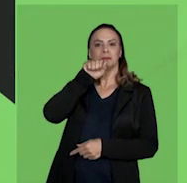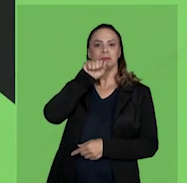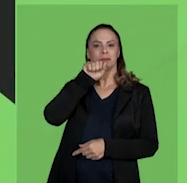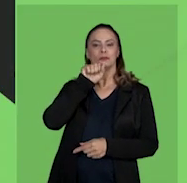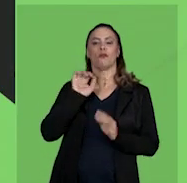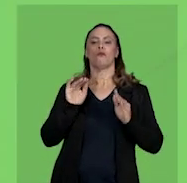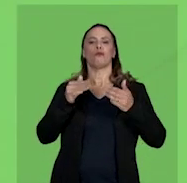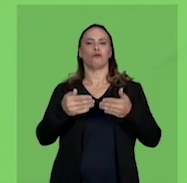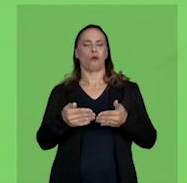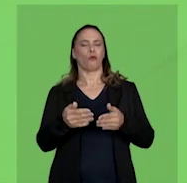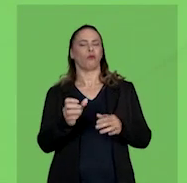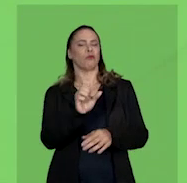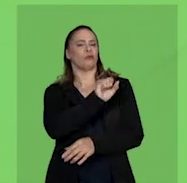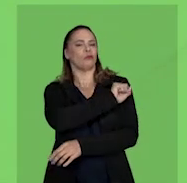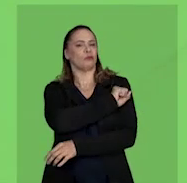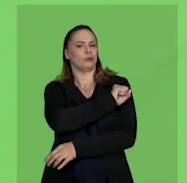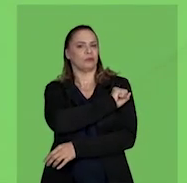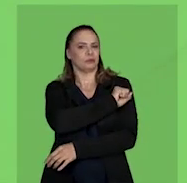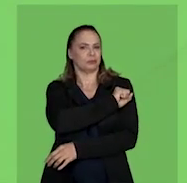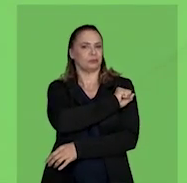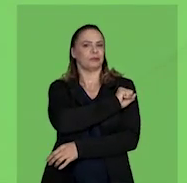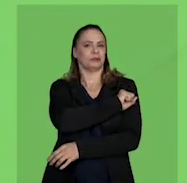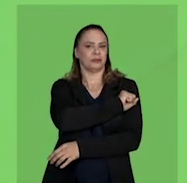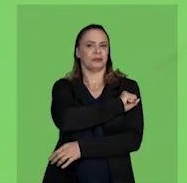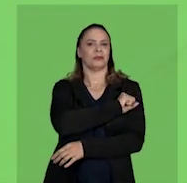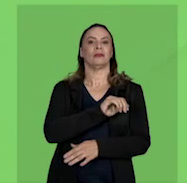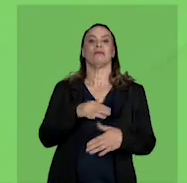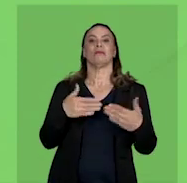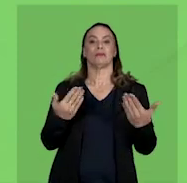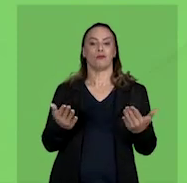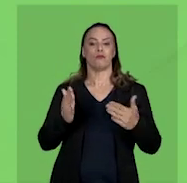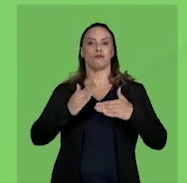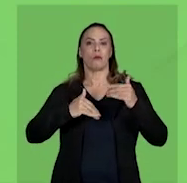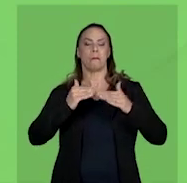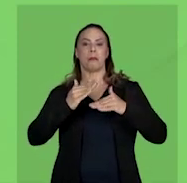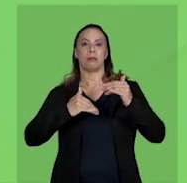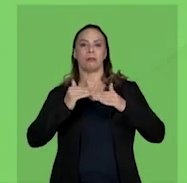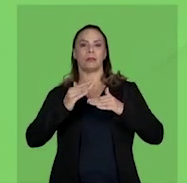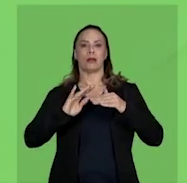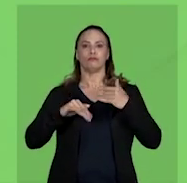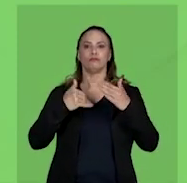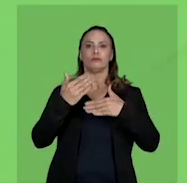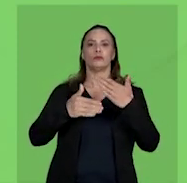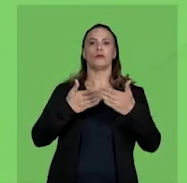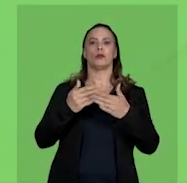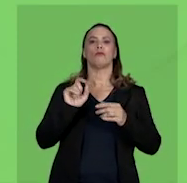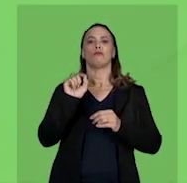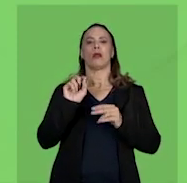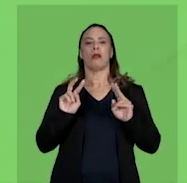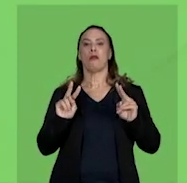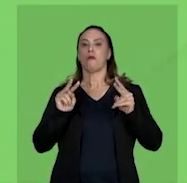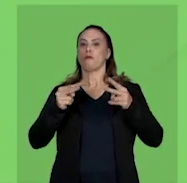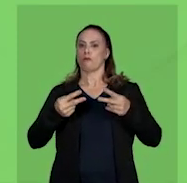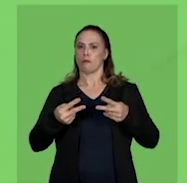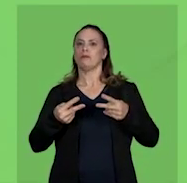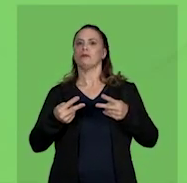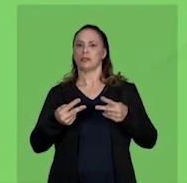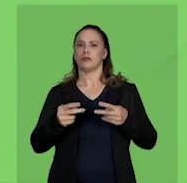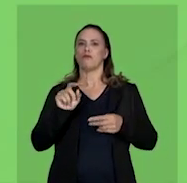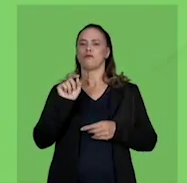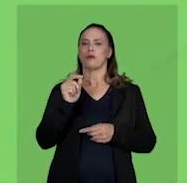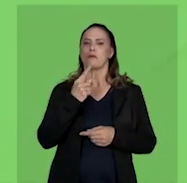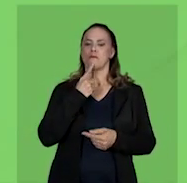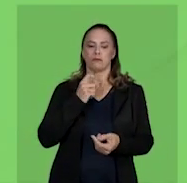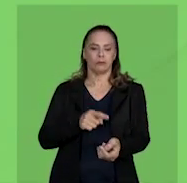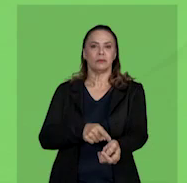ensino fundamental e nós iremos trabalhar, então, a seguinte habilidade de reconhecer que o sangue é composto